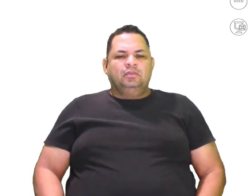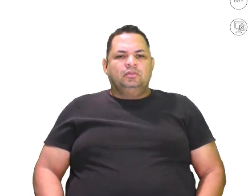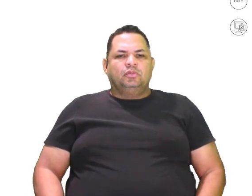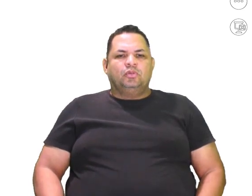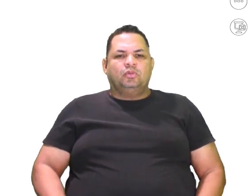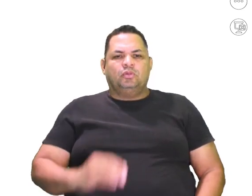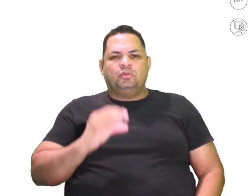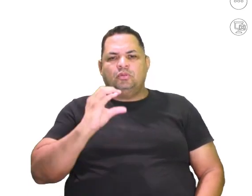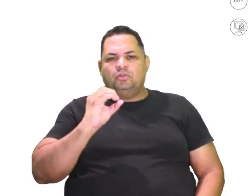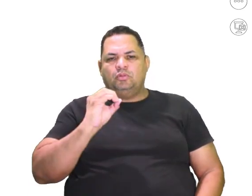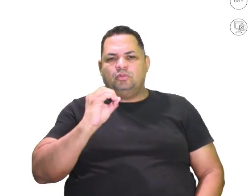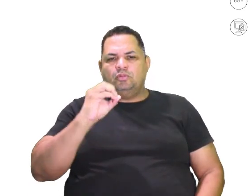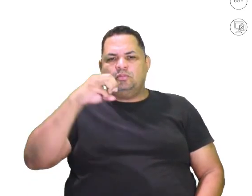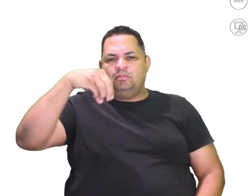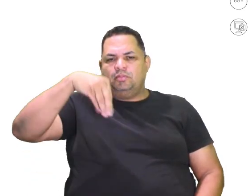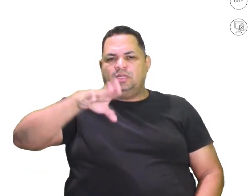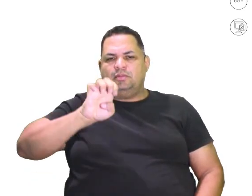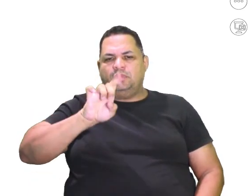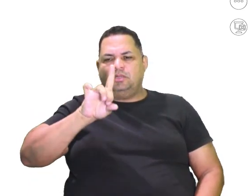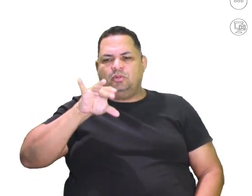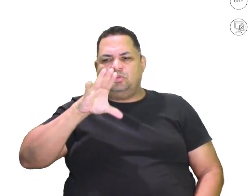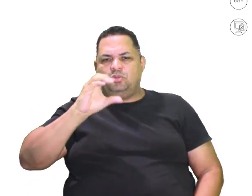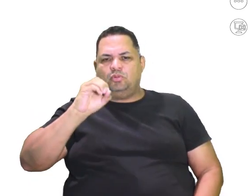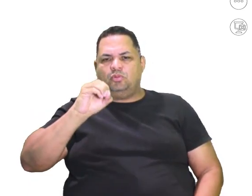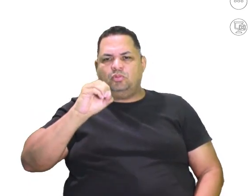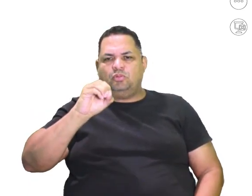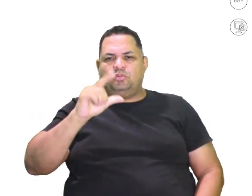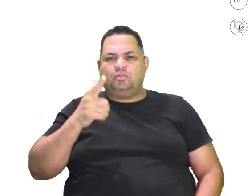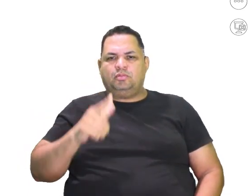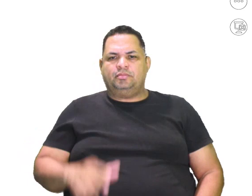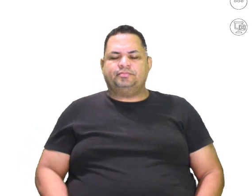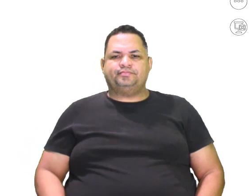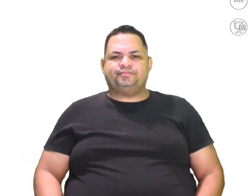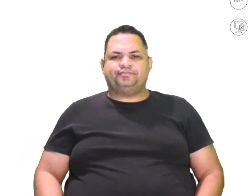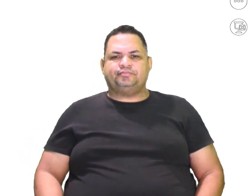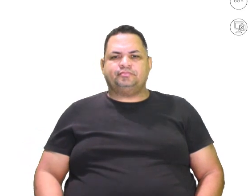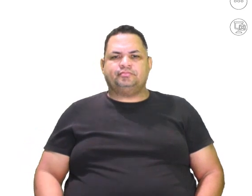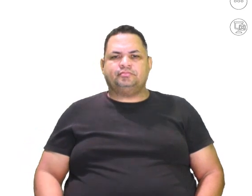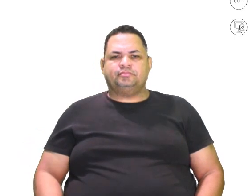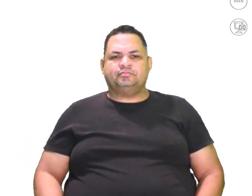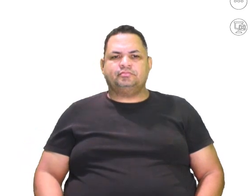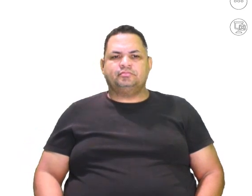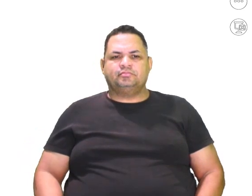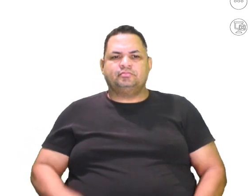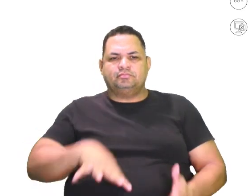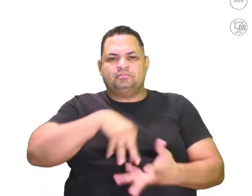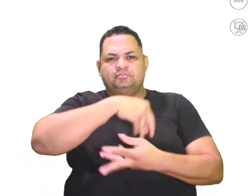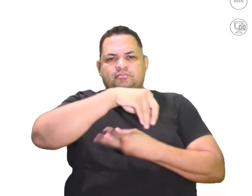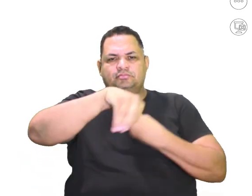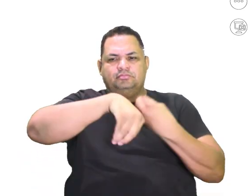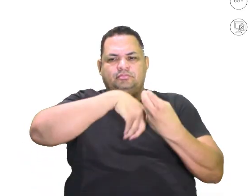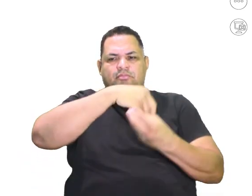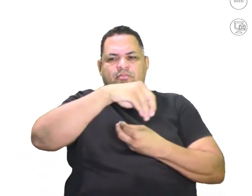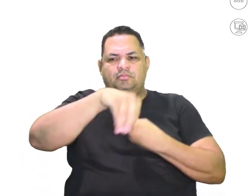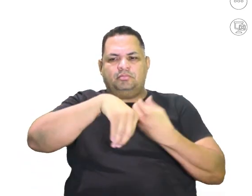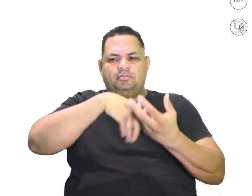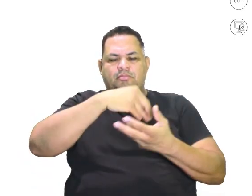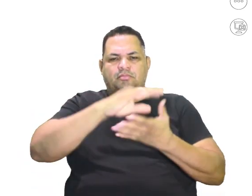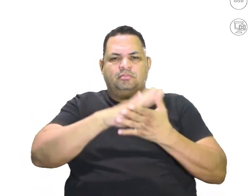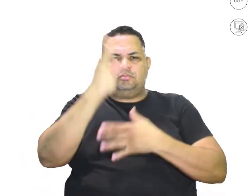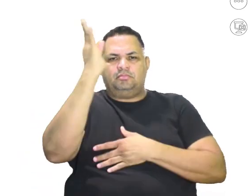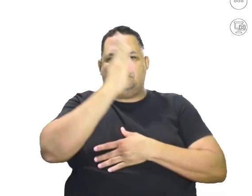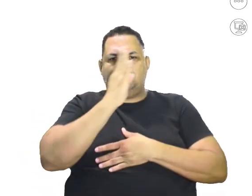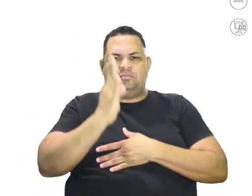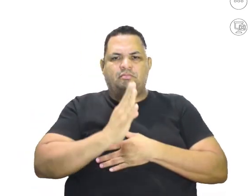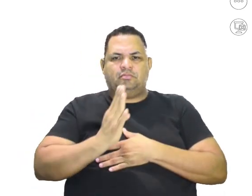Então, o mameluco, que já é a mestiçagem